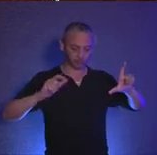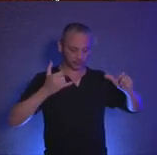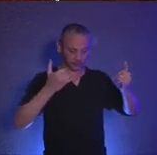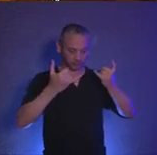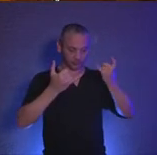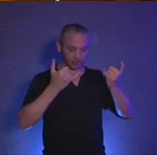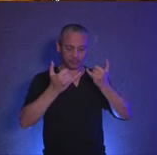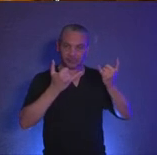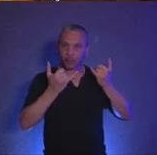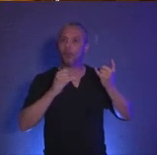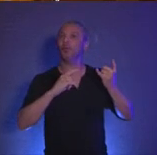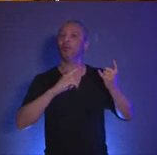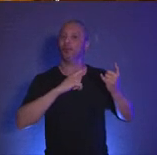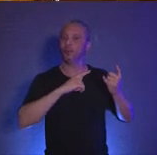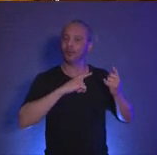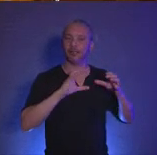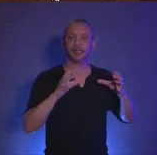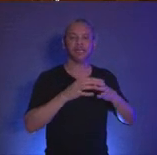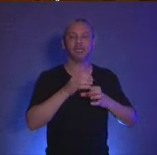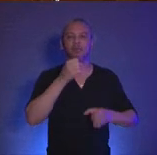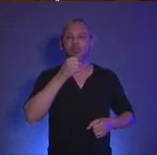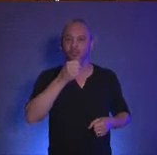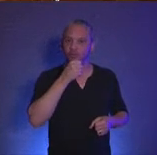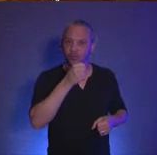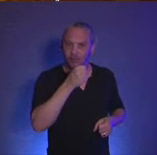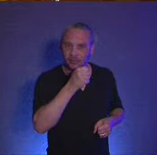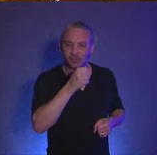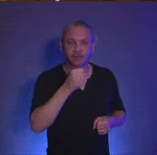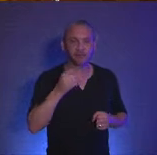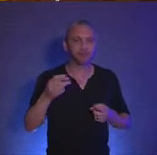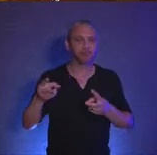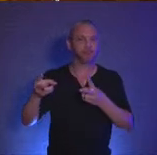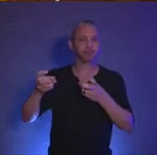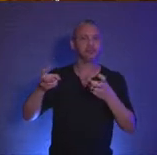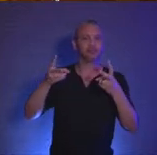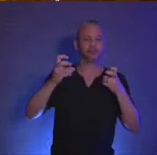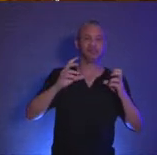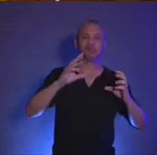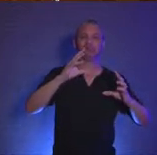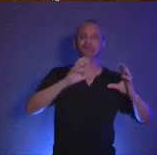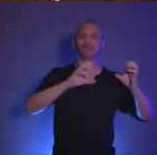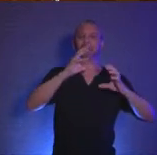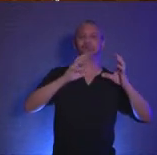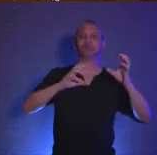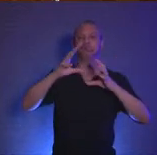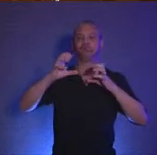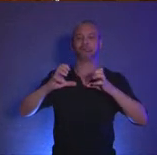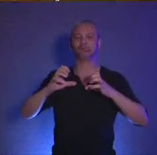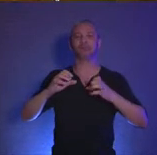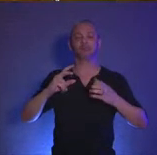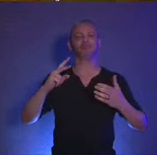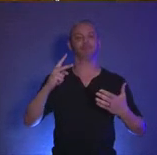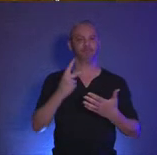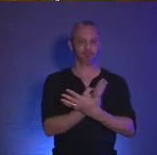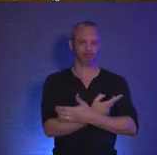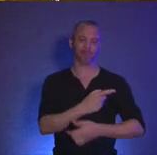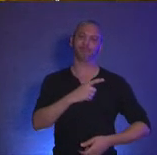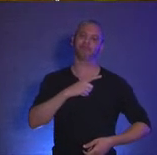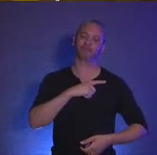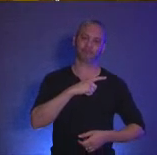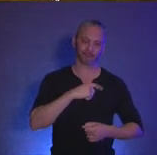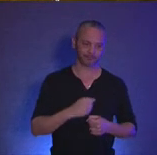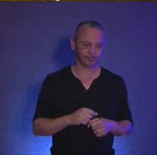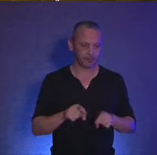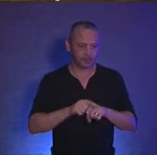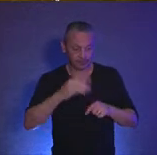oferecido dessa forma para equipes jornalísticas, de toda essa expertise, de todos esses conflitos que a CPT ela vem registrando.